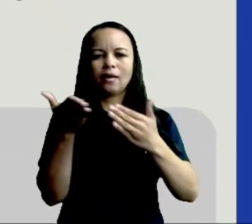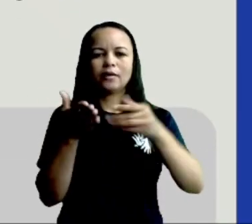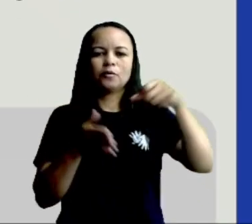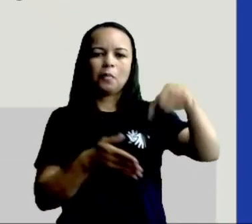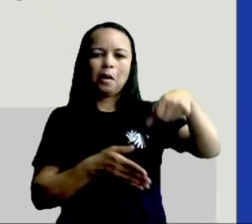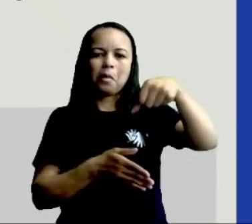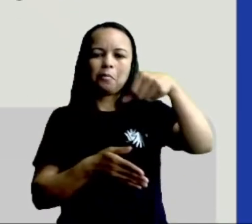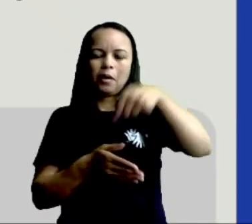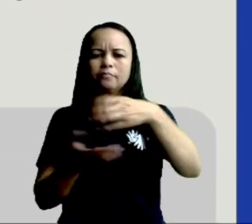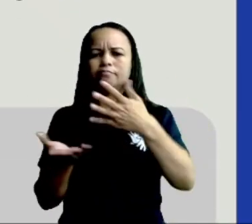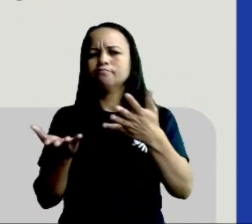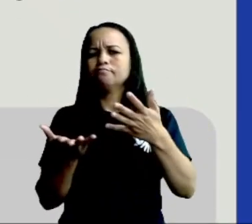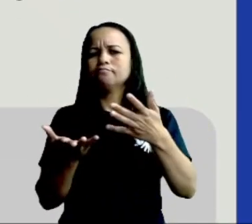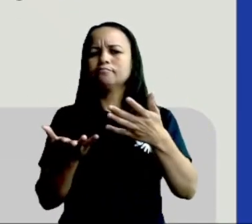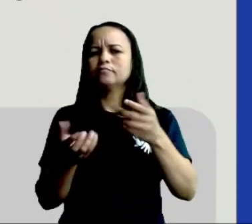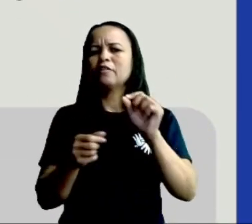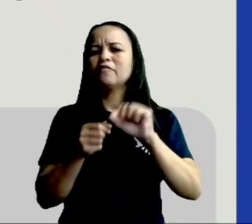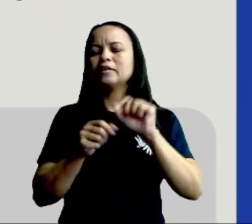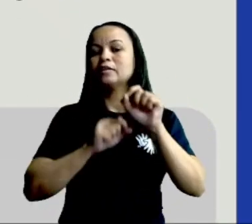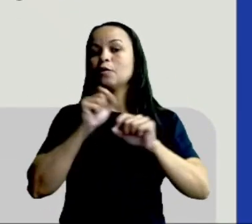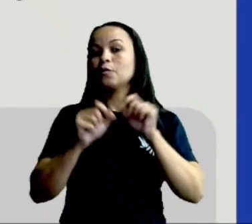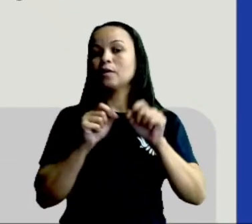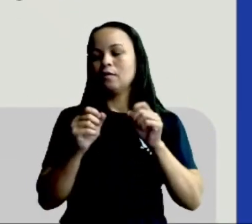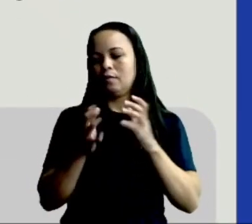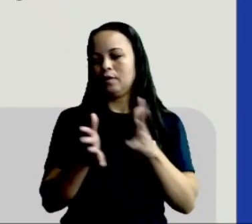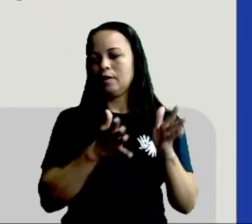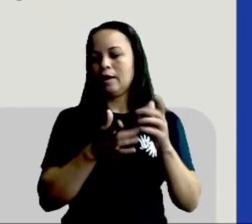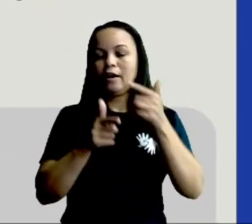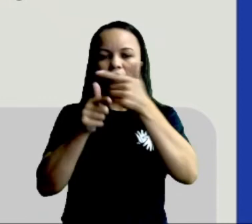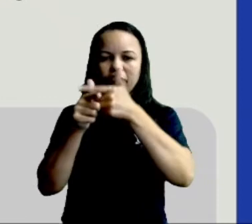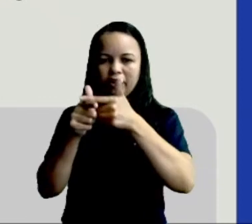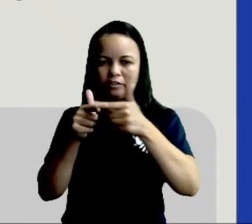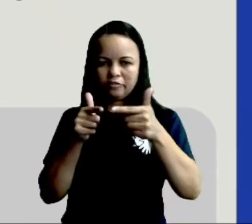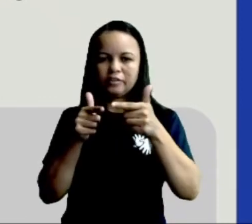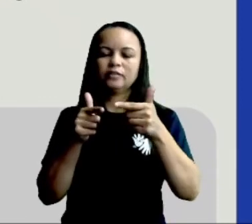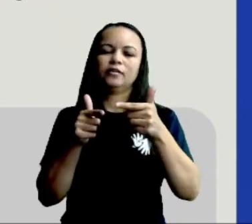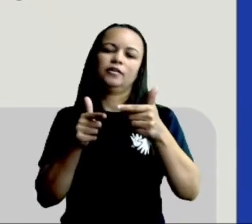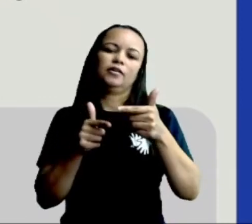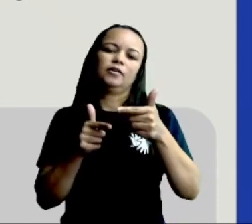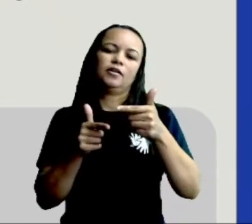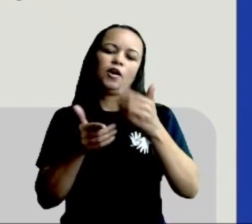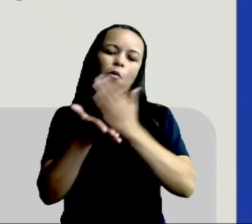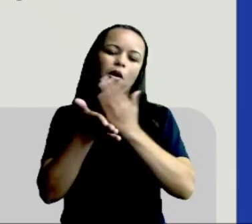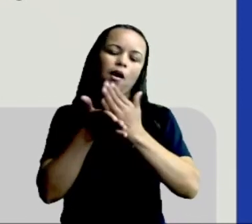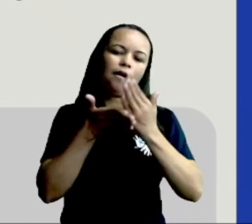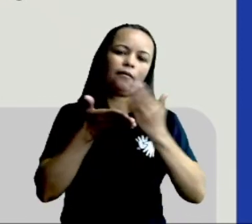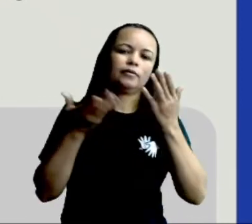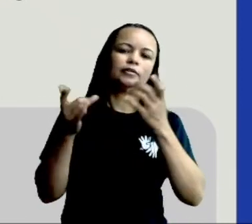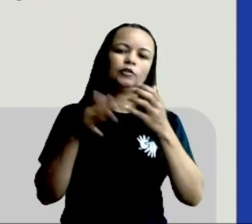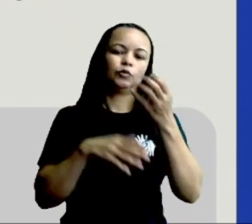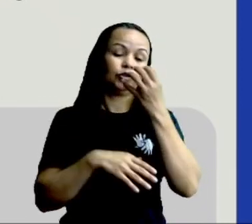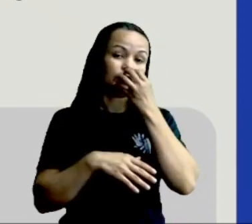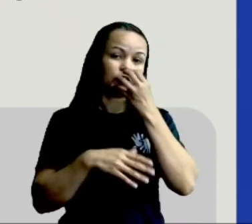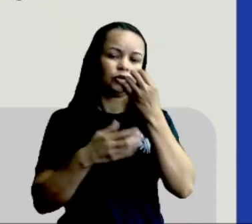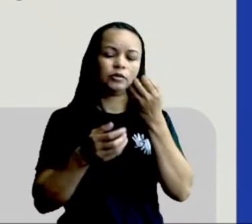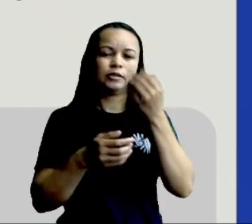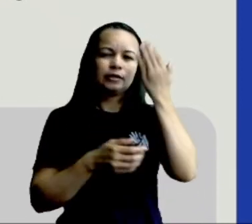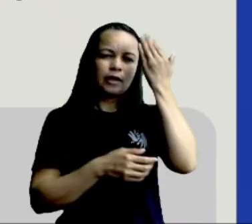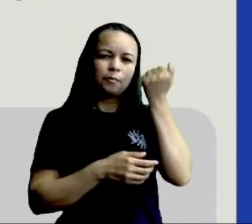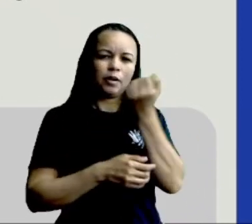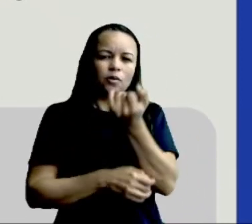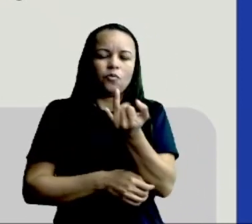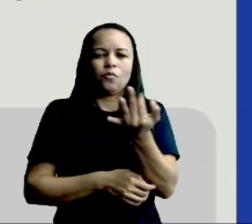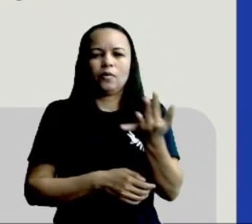fazer? Então, ela vai ter que o quê? Dividir a metade dos cães, saber quanto eles